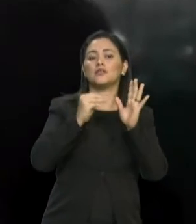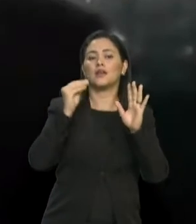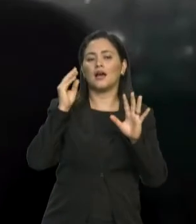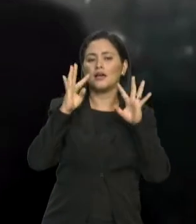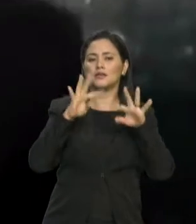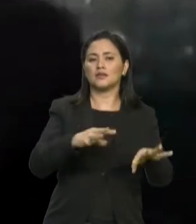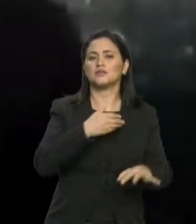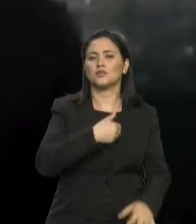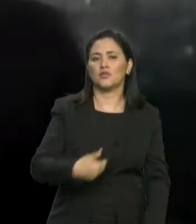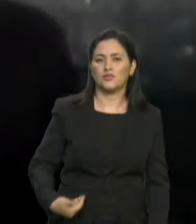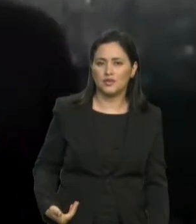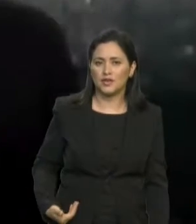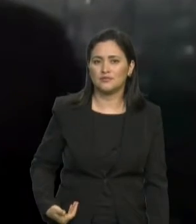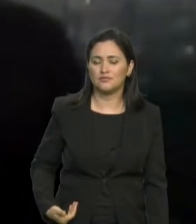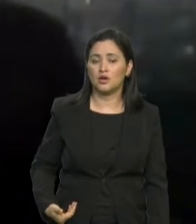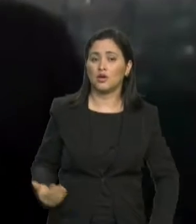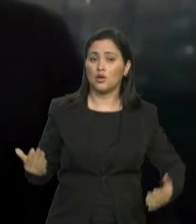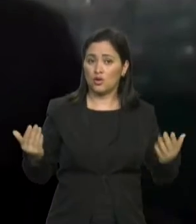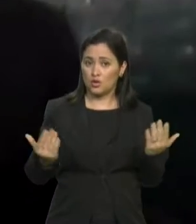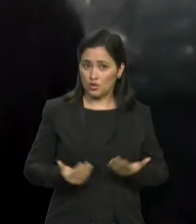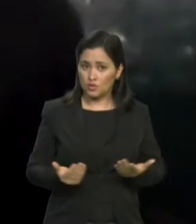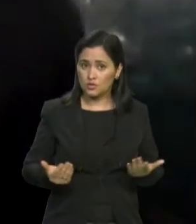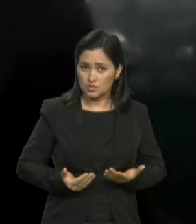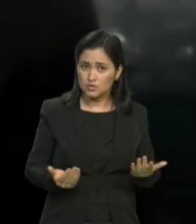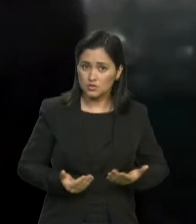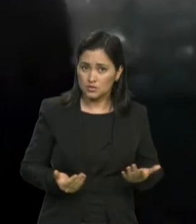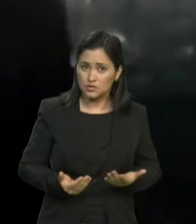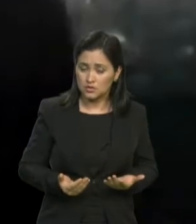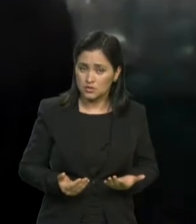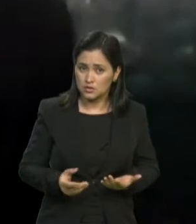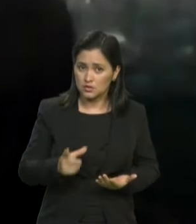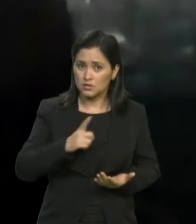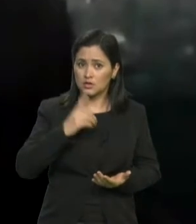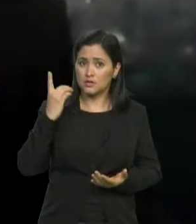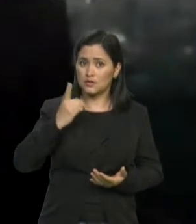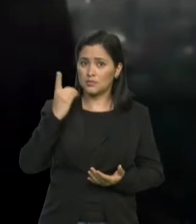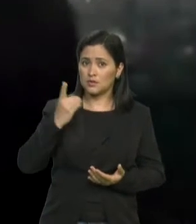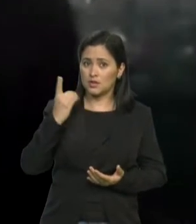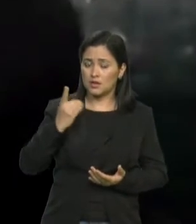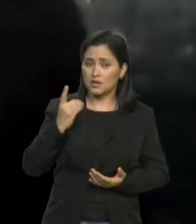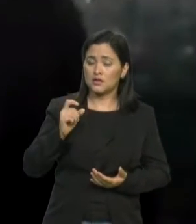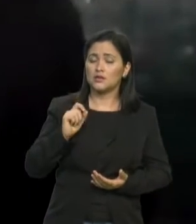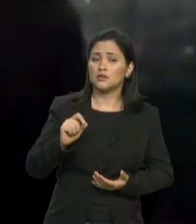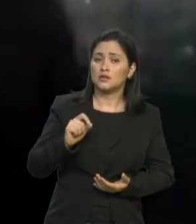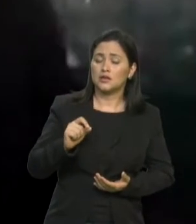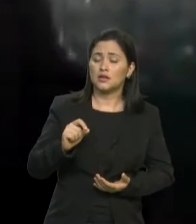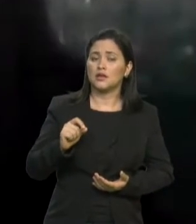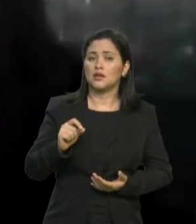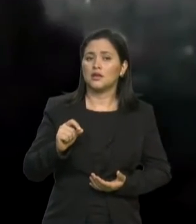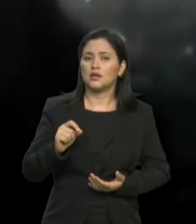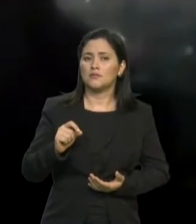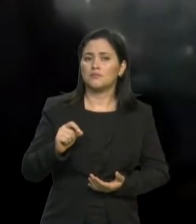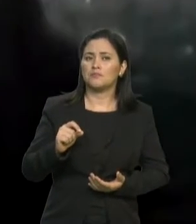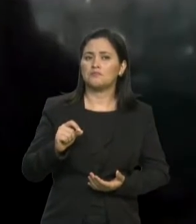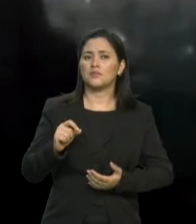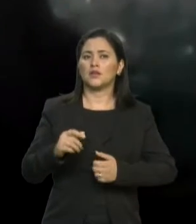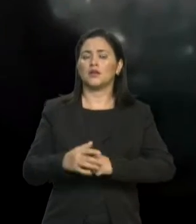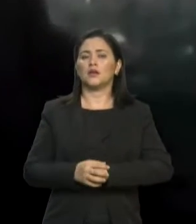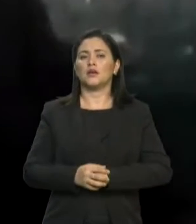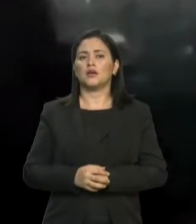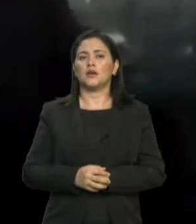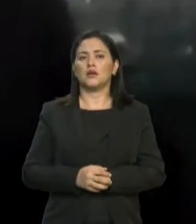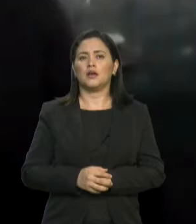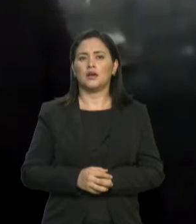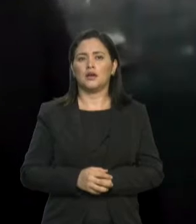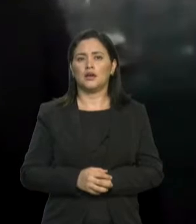Hoje, por exemplo, nós já tivemos um deputado questionando a prefeitura de São Luís. A eleição já acabou e o deputado continua como se